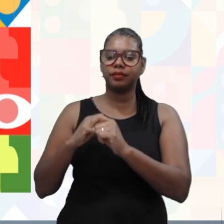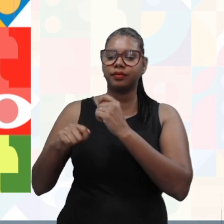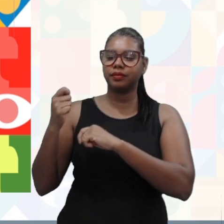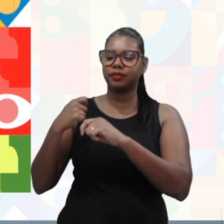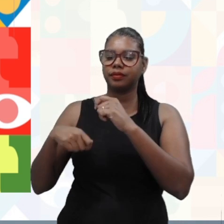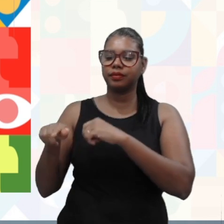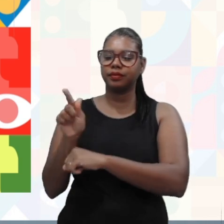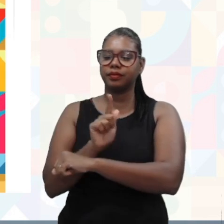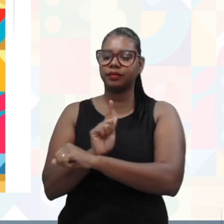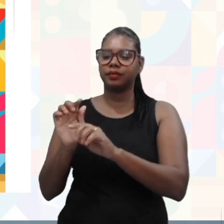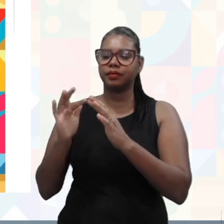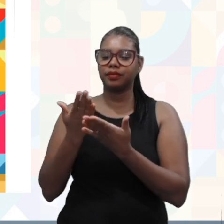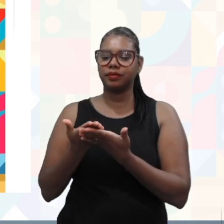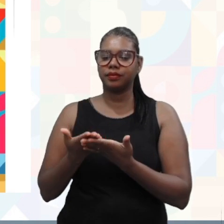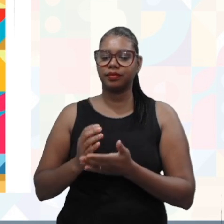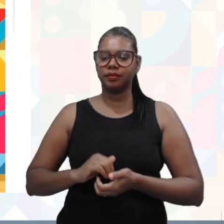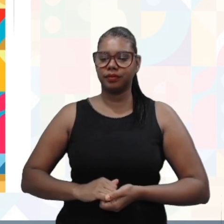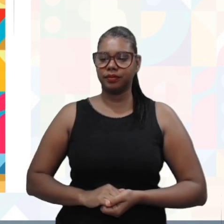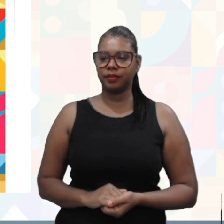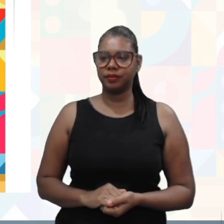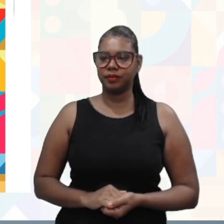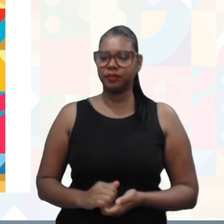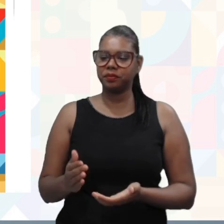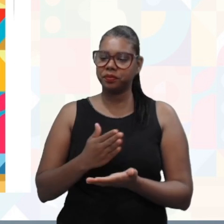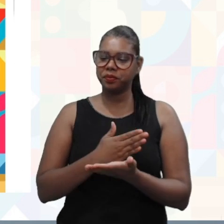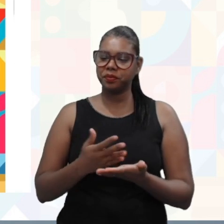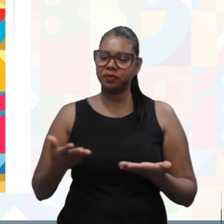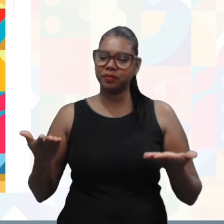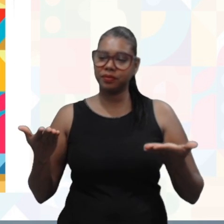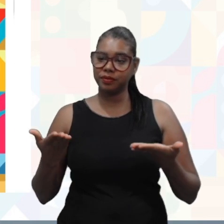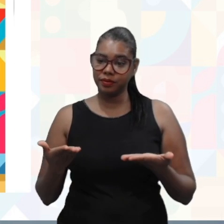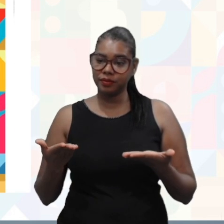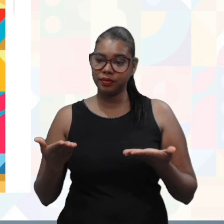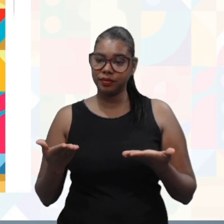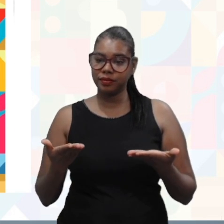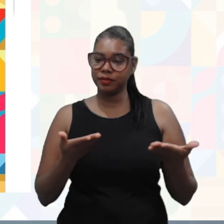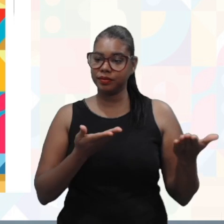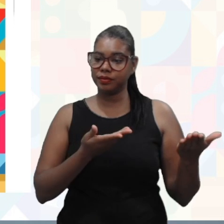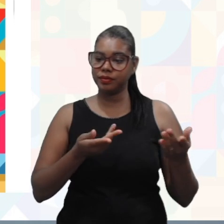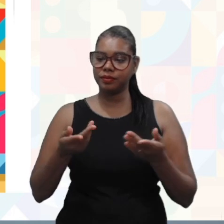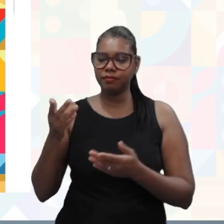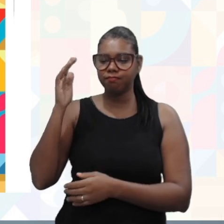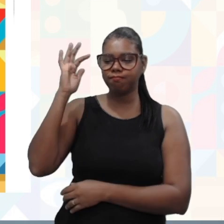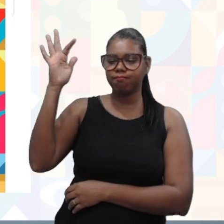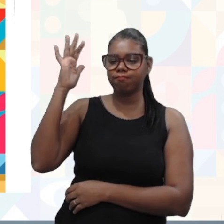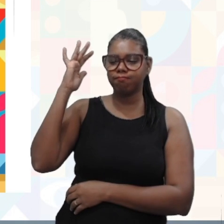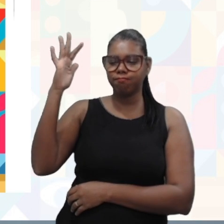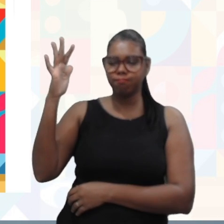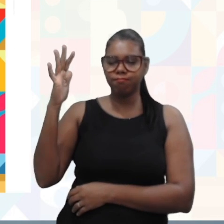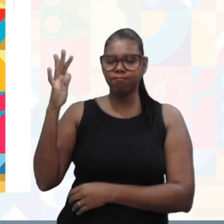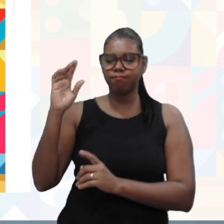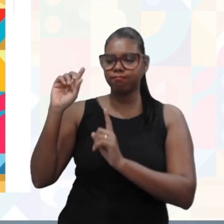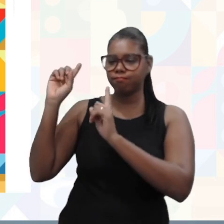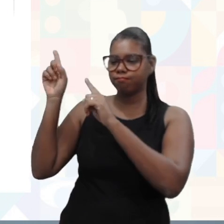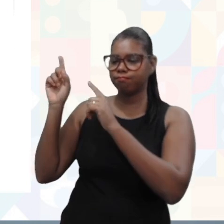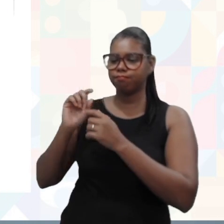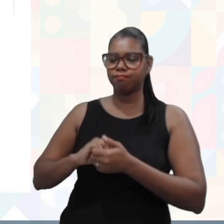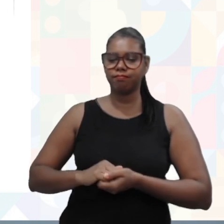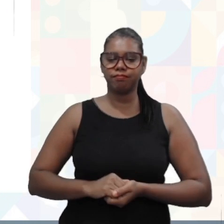para a gestão escolar. Então, inicialmente, vamos levantar uma reflexão bem pertinente. Vamos